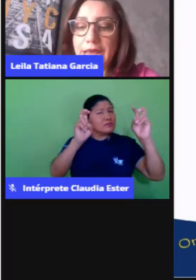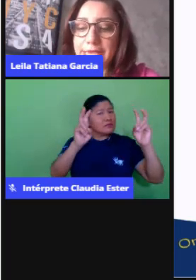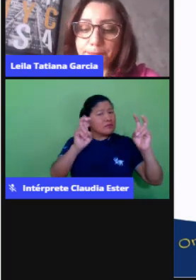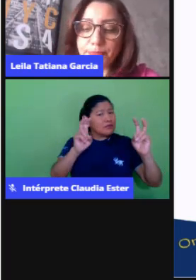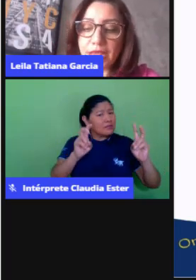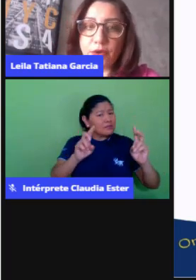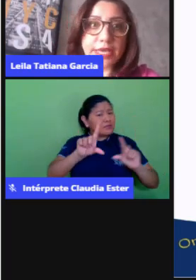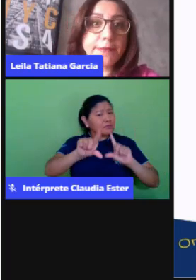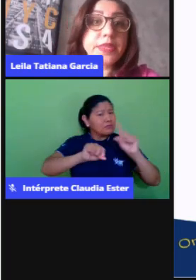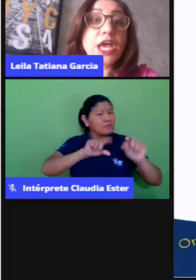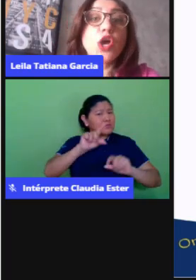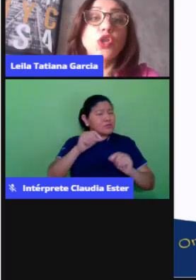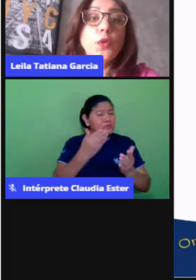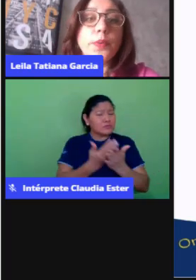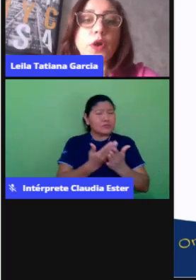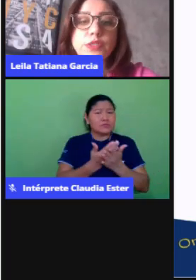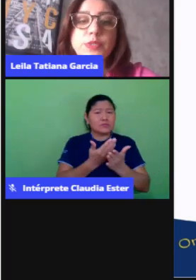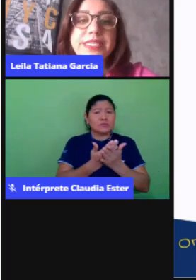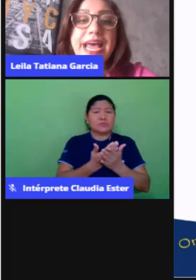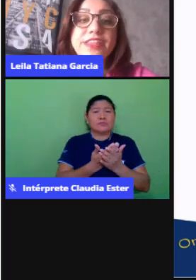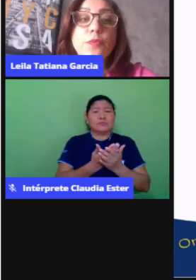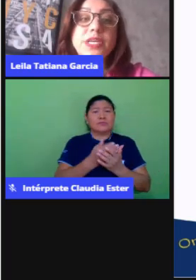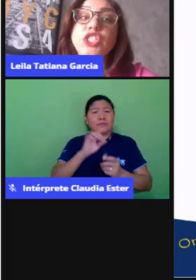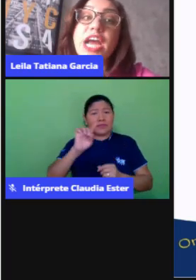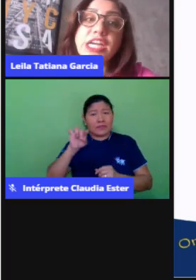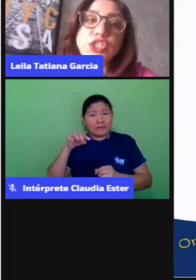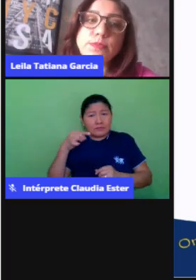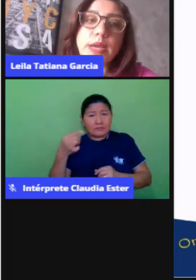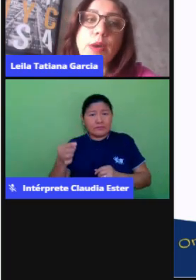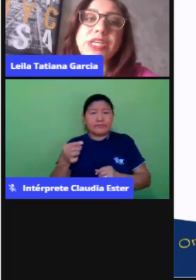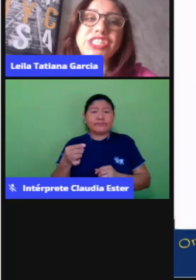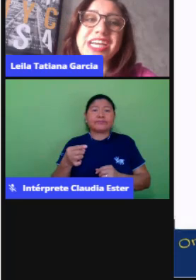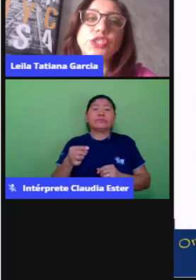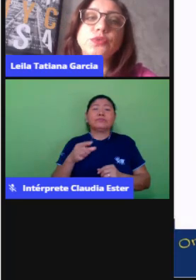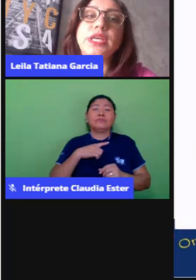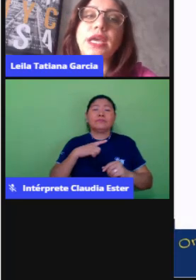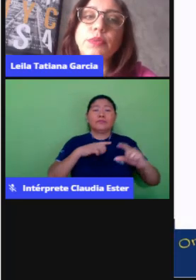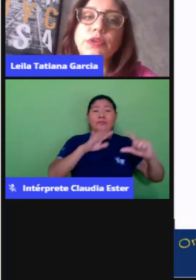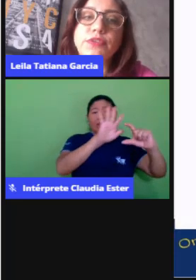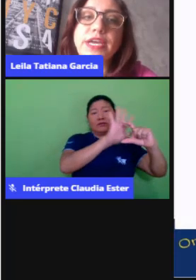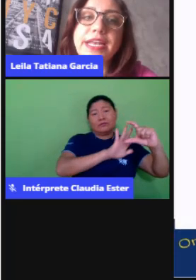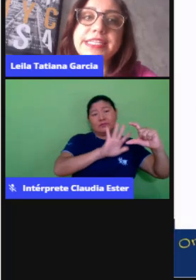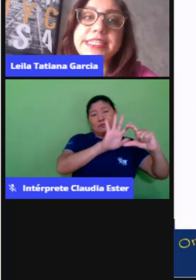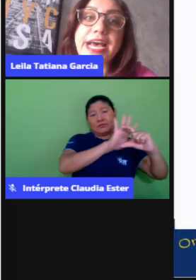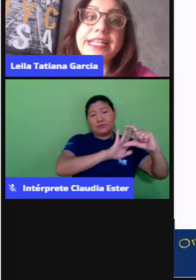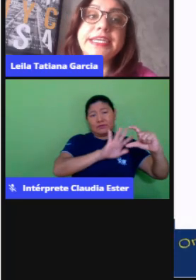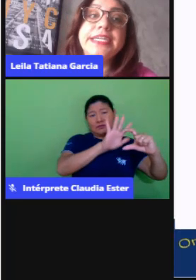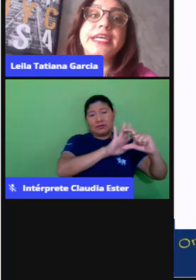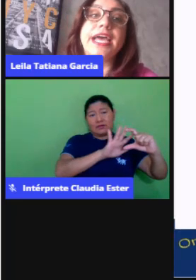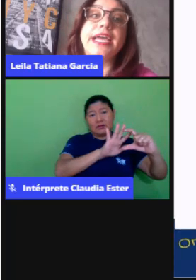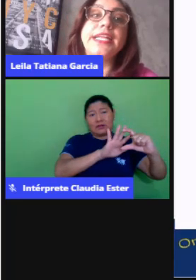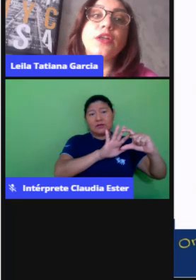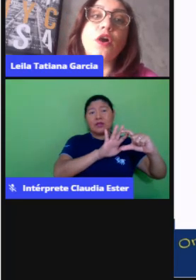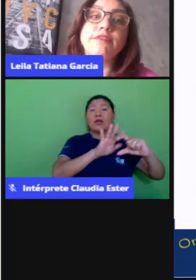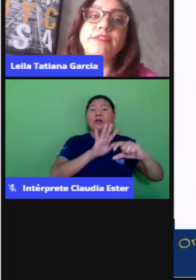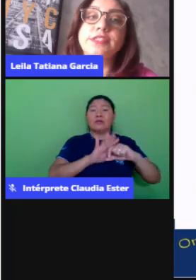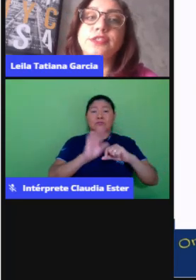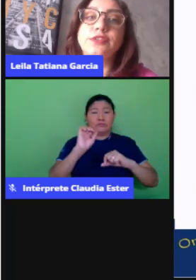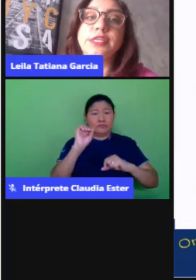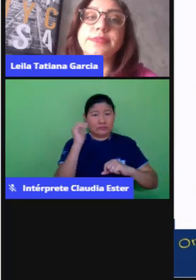pode explorar aí, ok? No próximo slide é uma charge do tempo que foi realizada